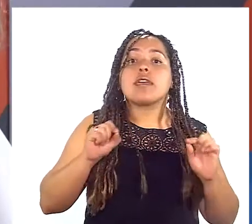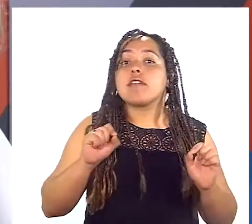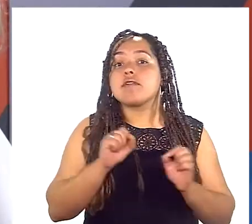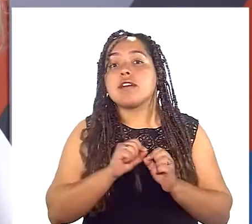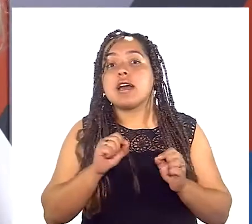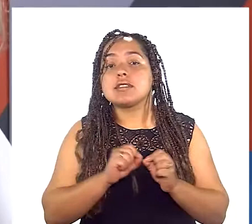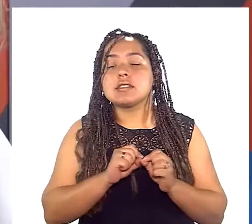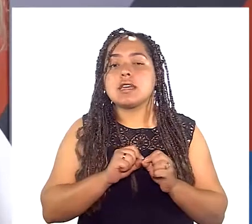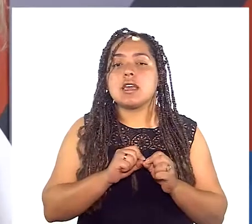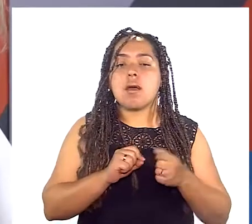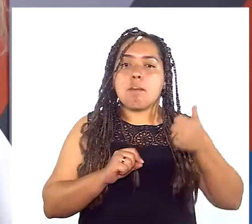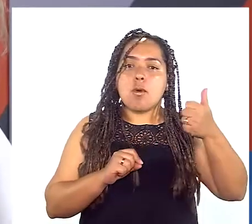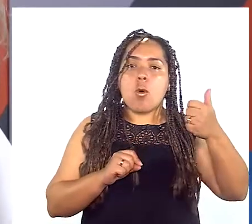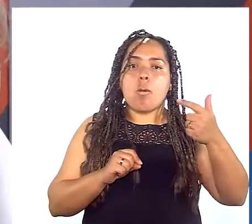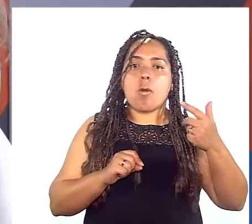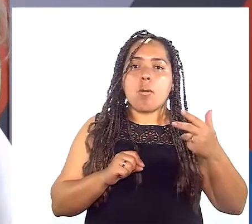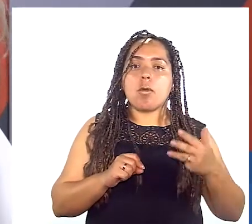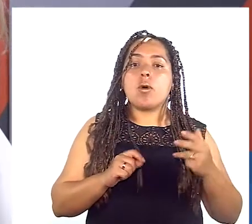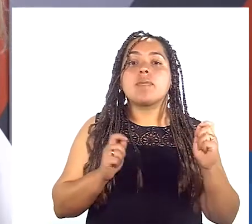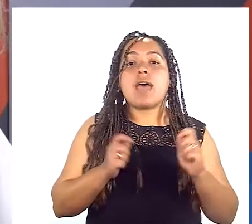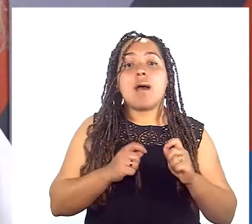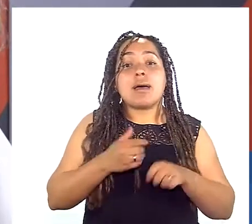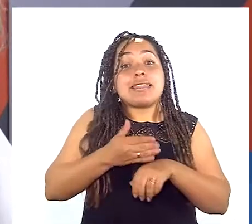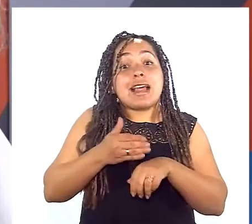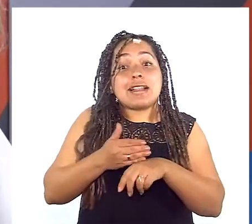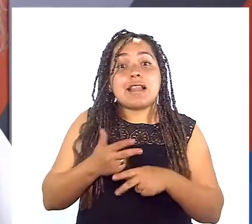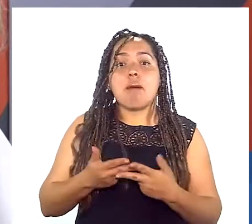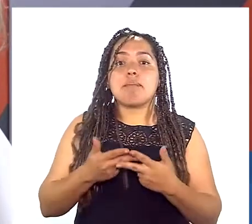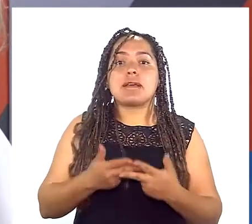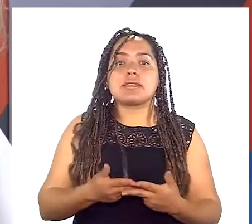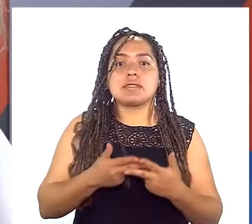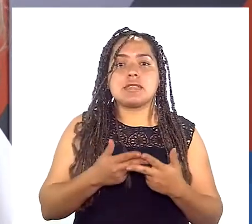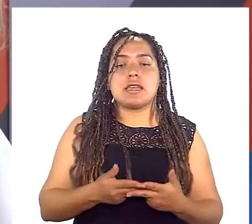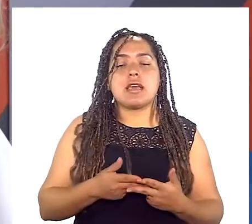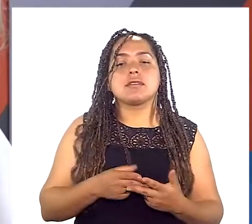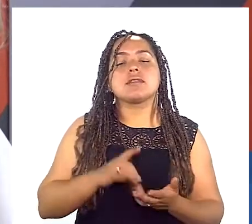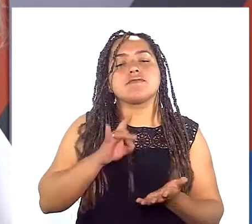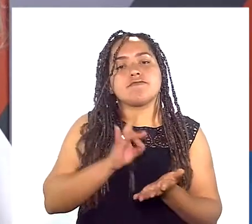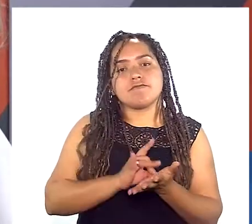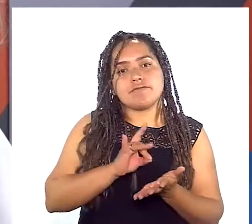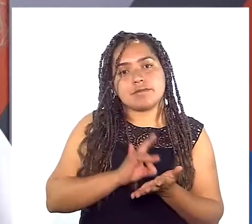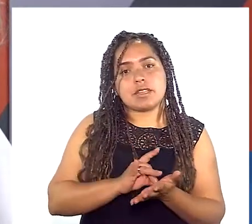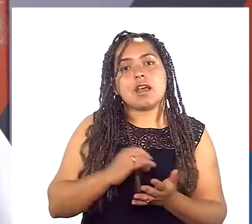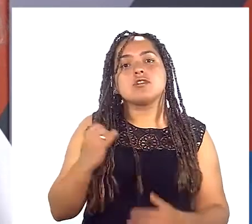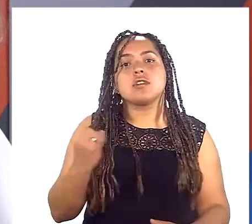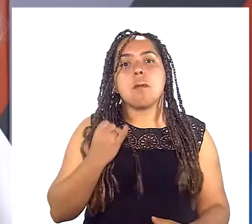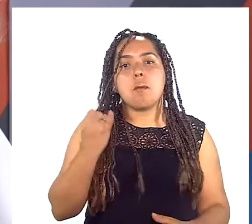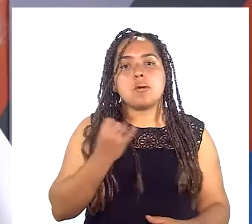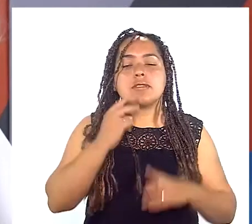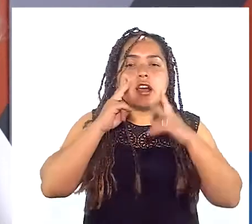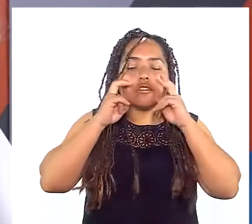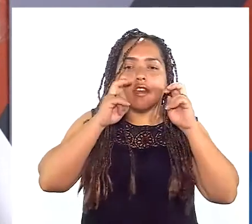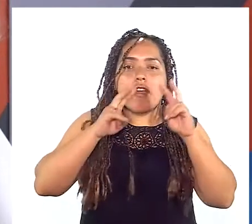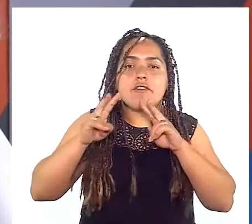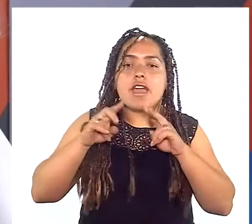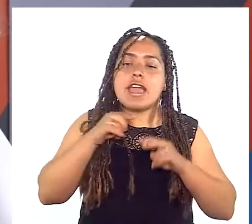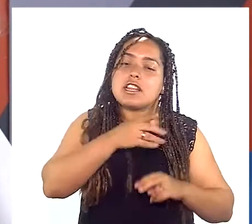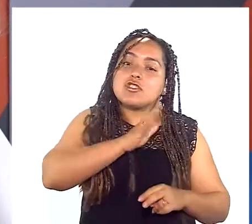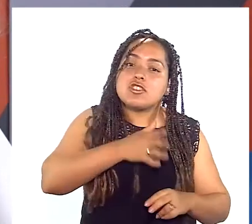uma dica do que fazer no passo a passo para treinar essa paciência, porque de fato é uma coisa que se